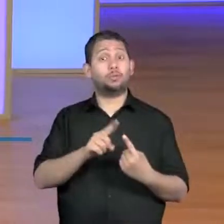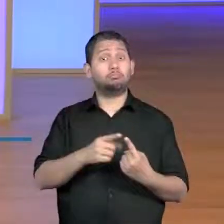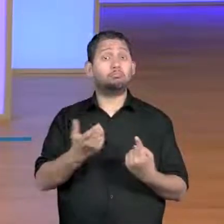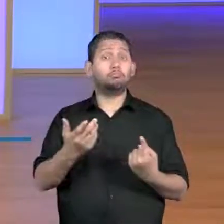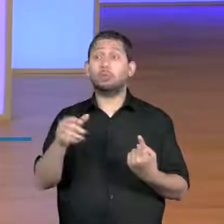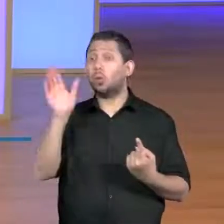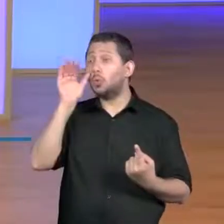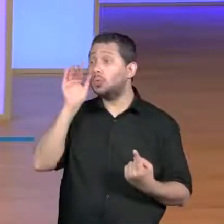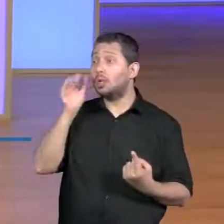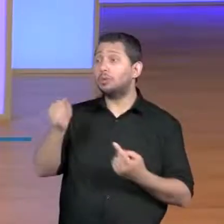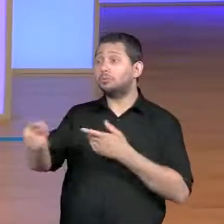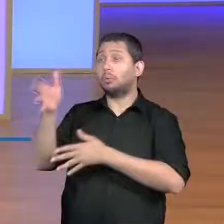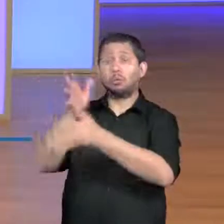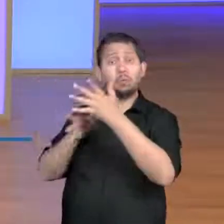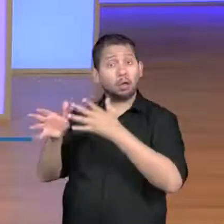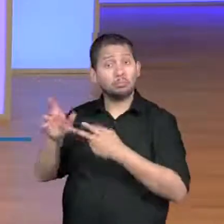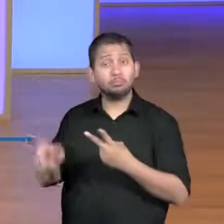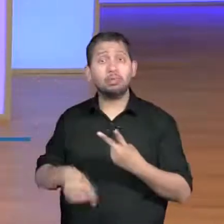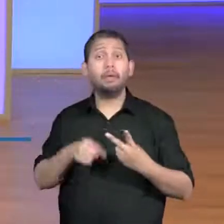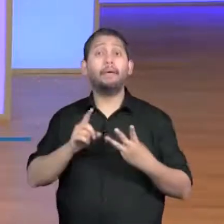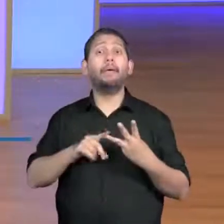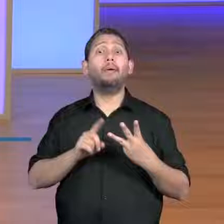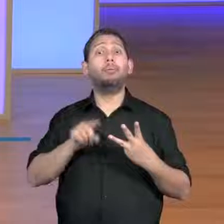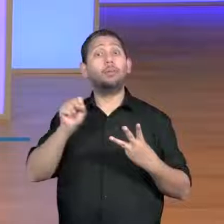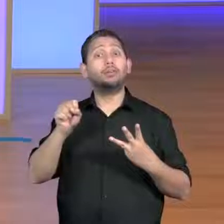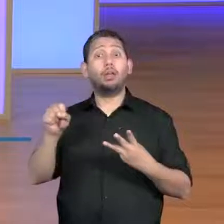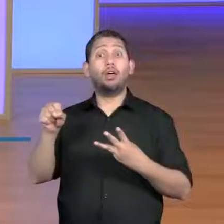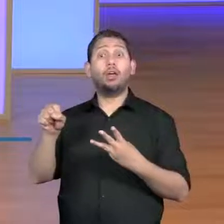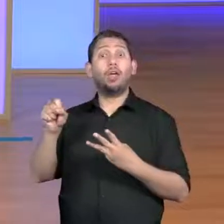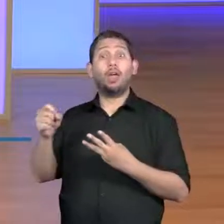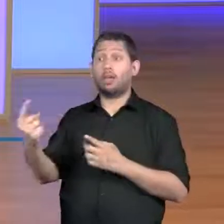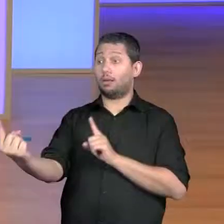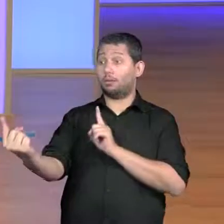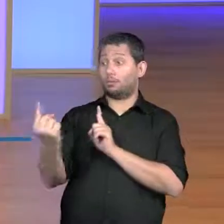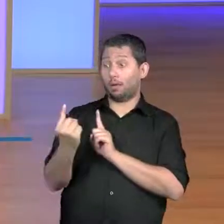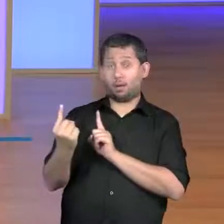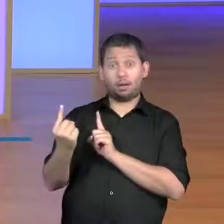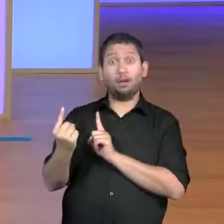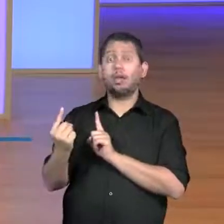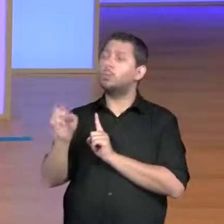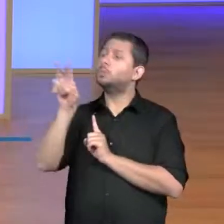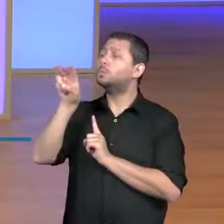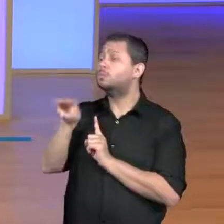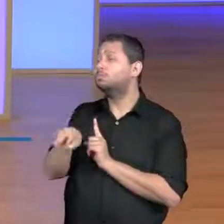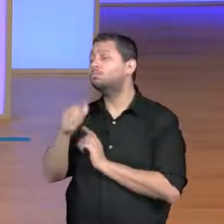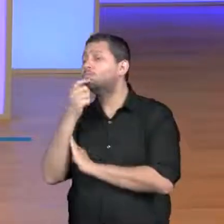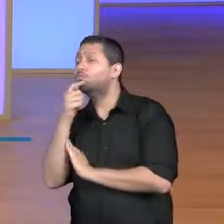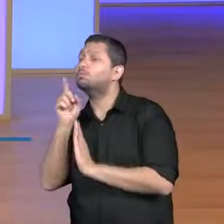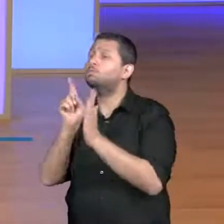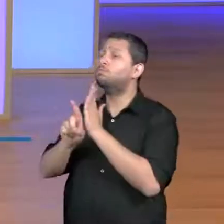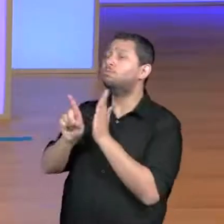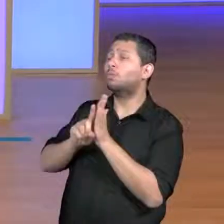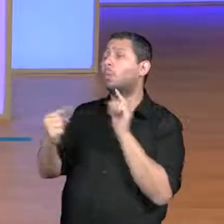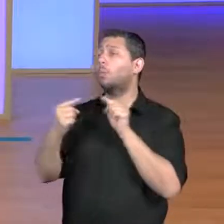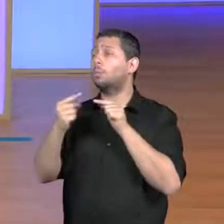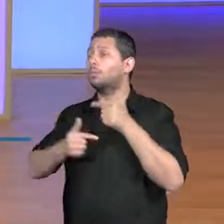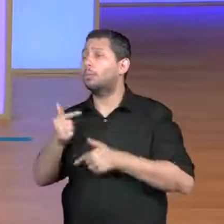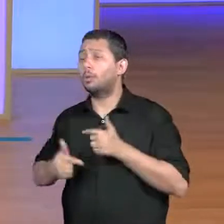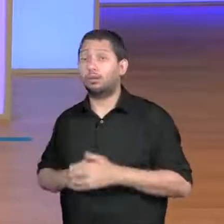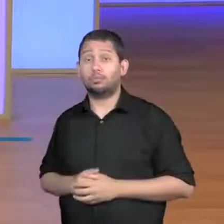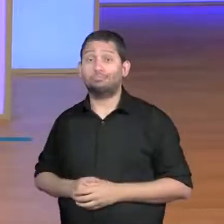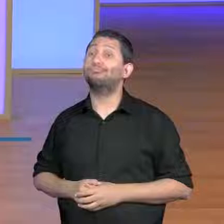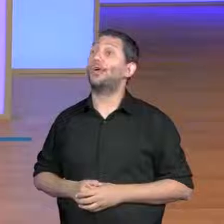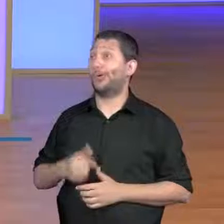social, psicológica e de emprego. Já participou de entrevista, algum desses tipos de entrevista, Pro? Na de